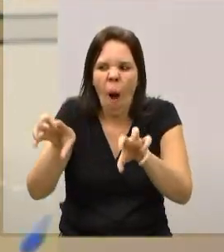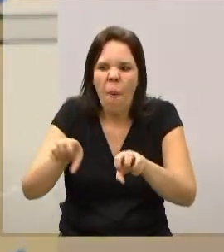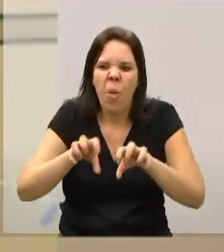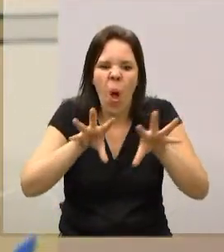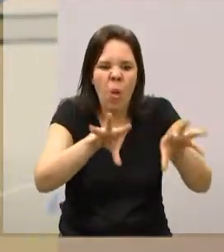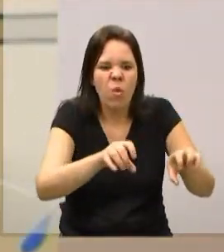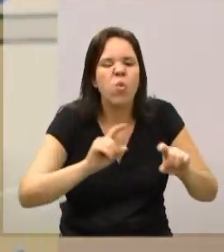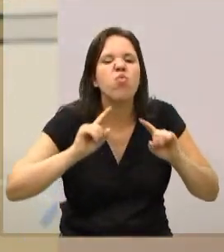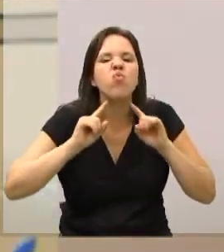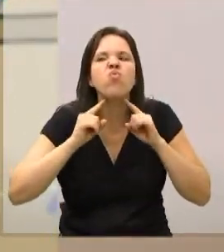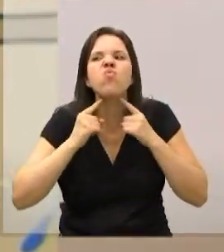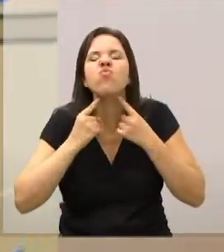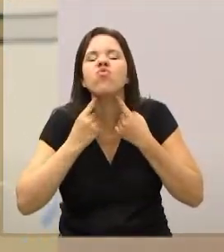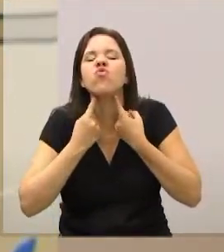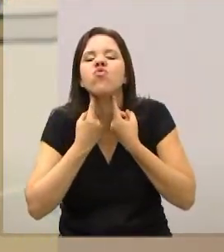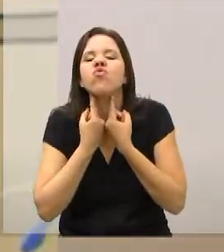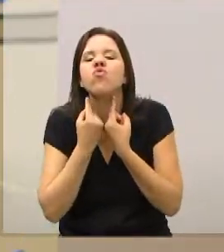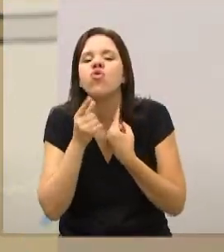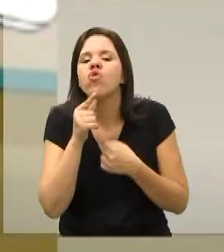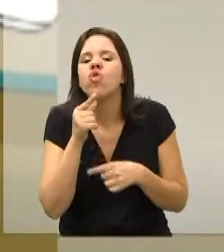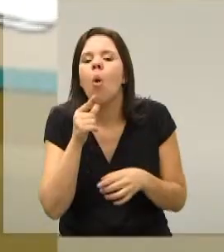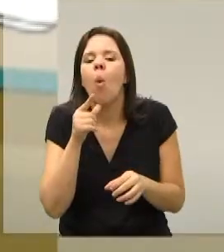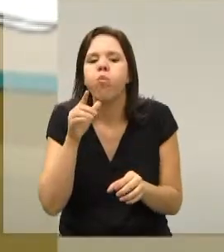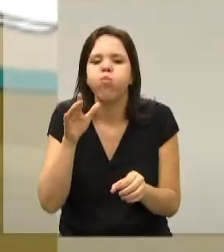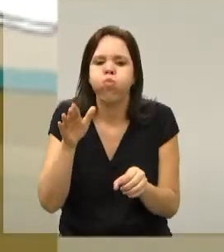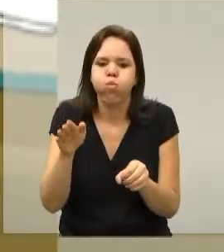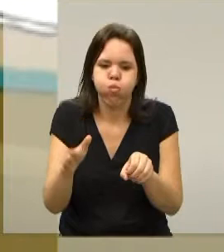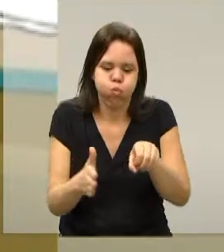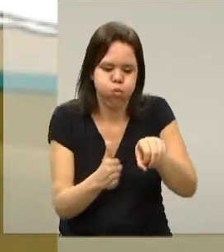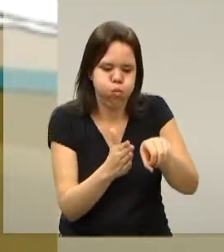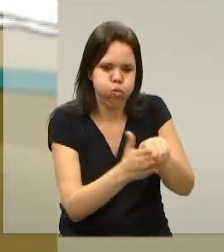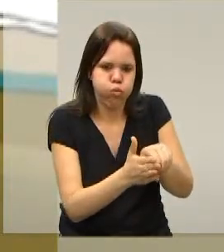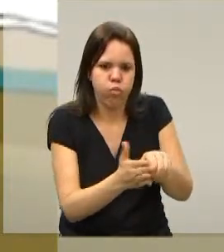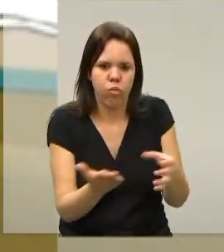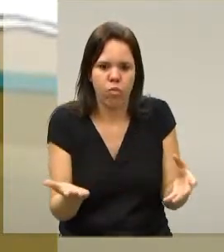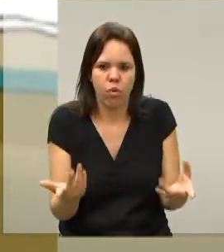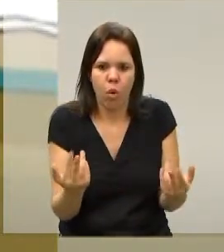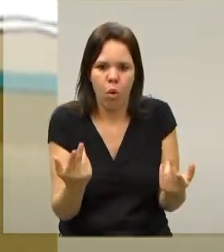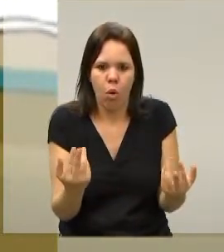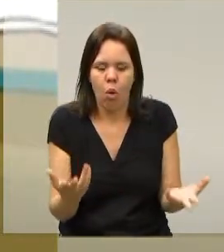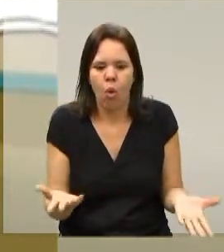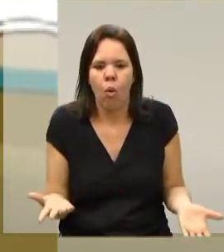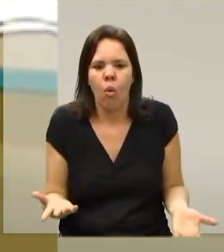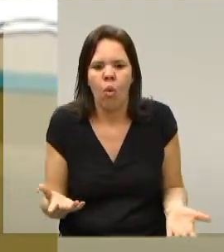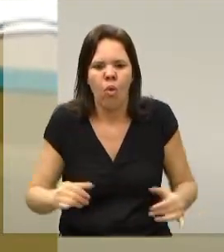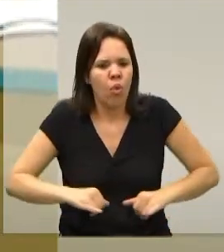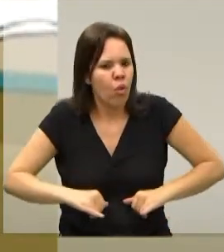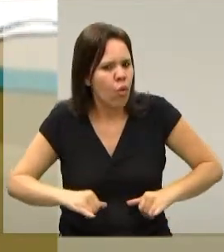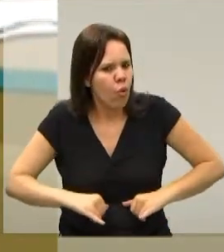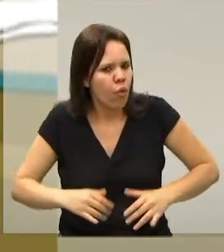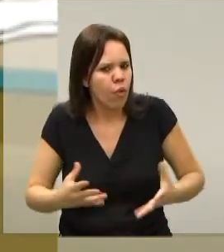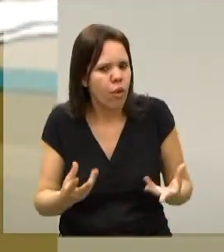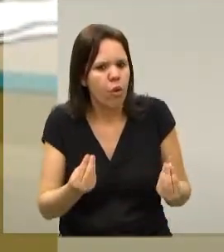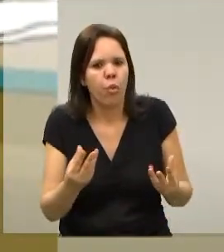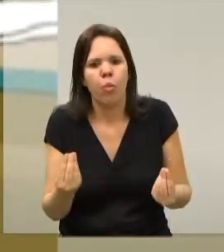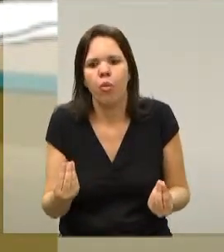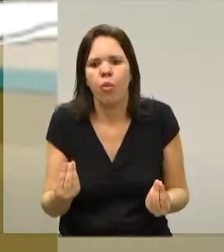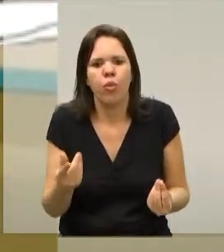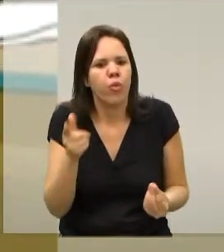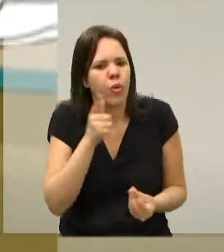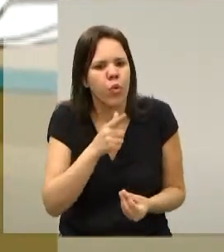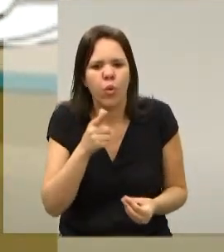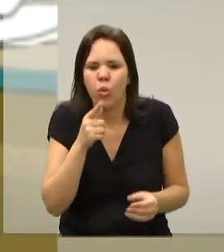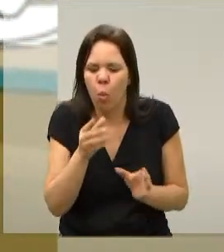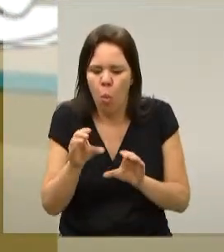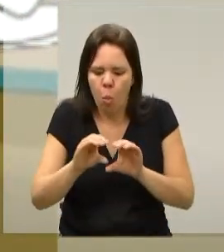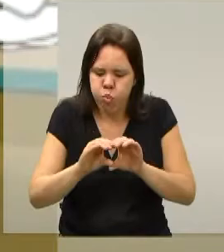toda a sujeira que a água trazia. Era uma boca de lobo. Cristalina sofreu muito. Não conseguia nem passar pelo